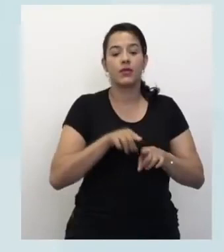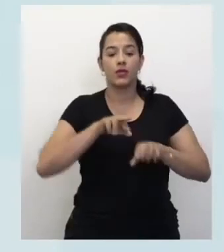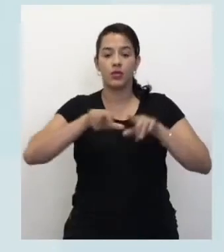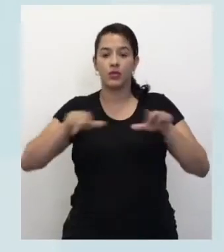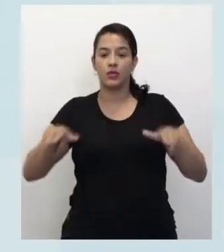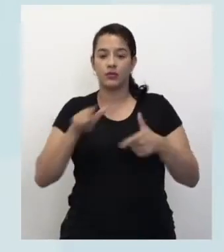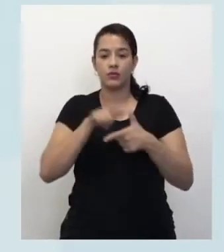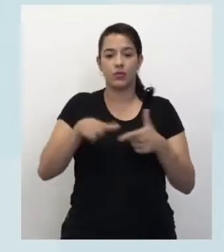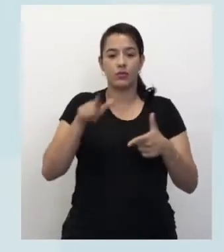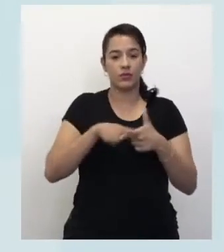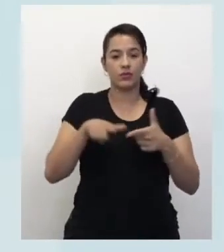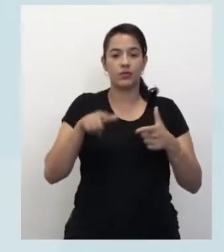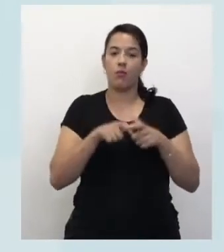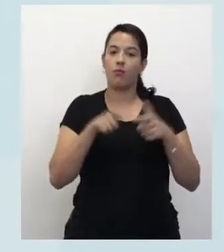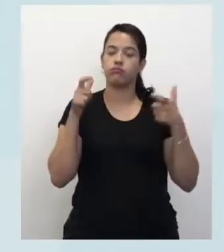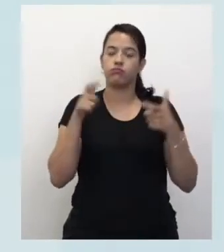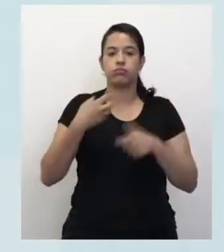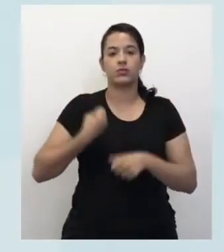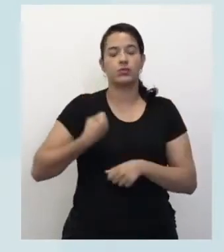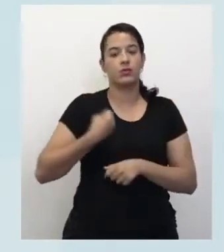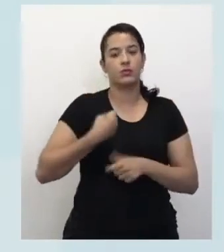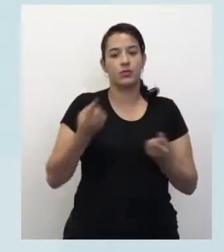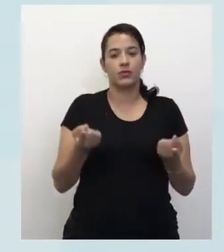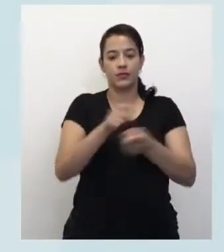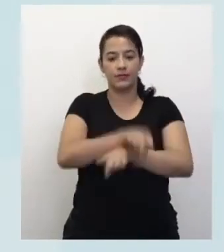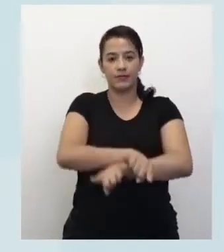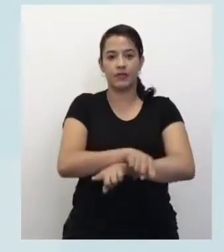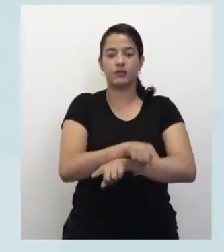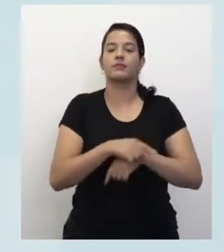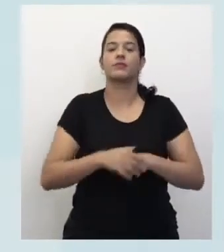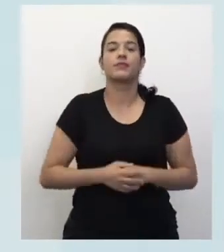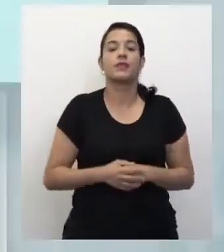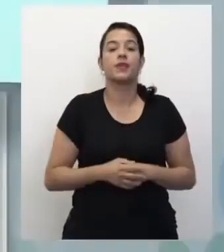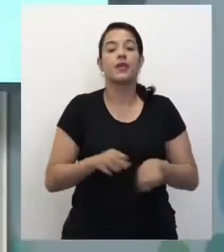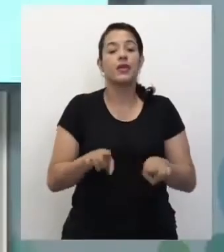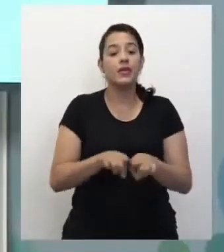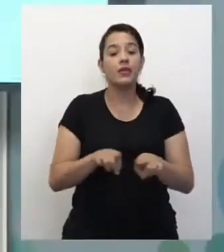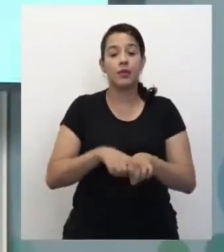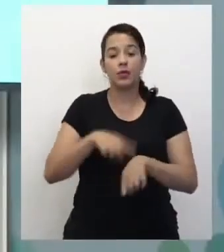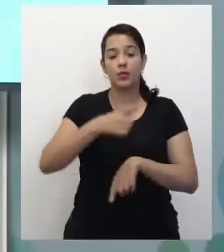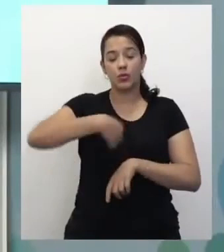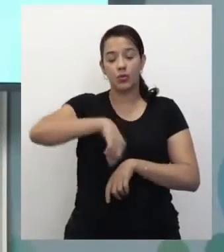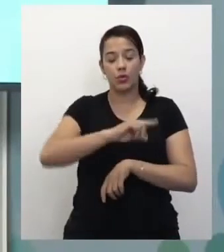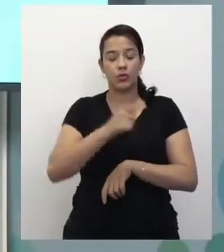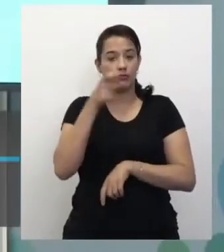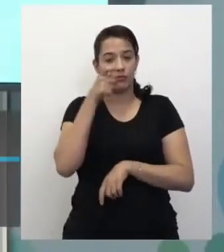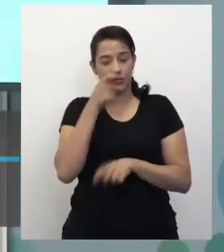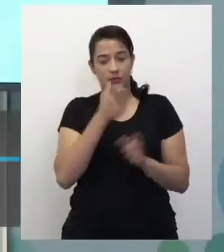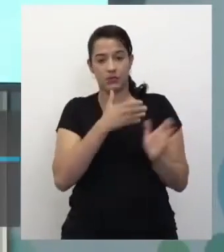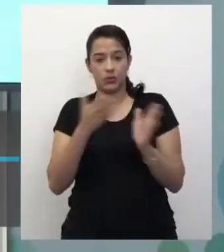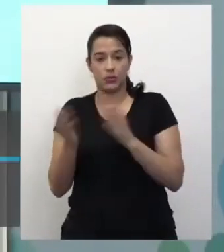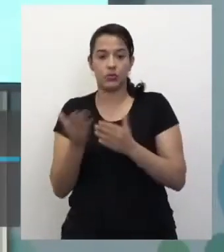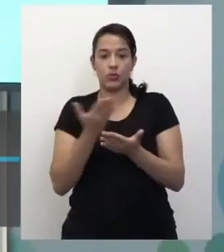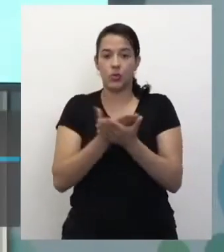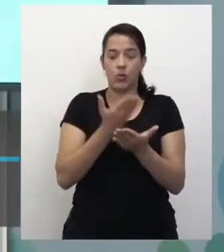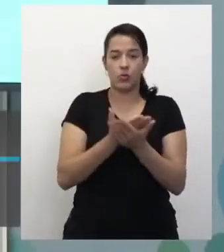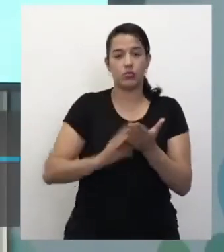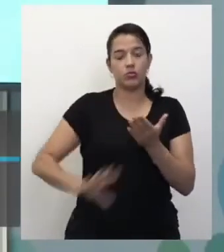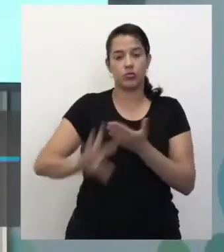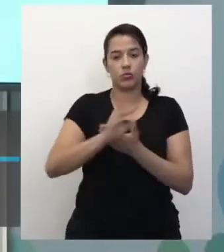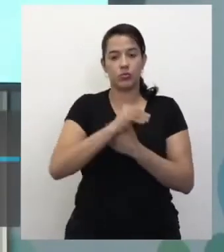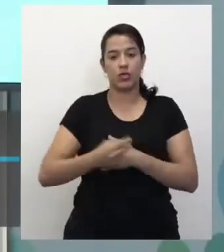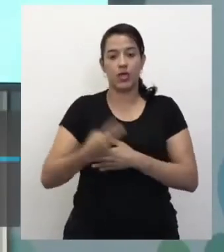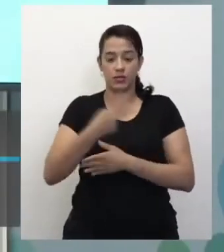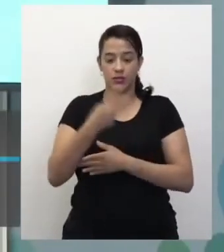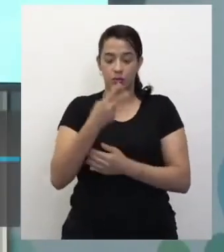problemas envolvendo grandezas diretamente e inversamente proporcionais. E a gente vai perceber isso hoje, Tony. Nós vamos trabalhar a segunda